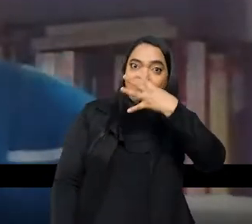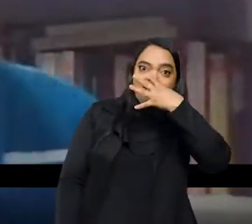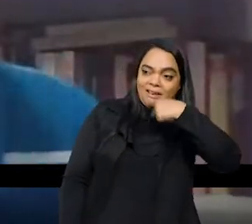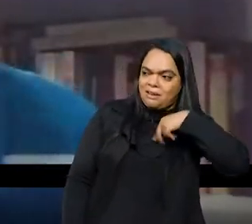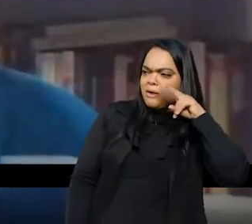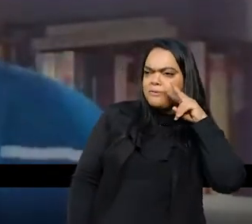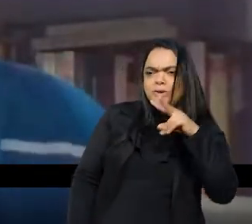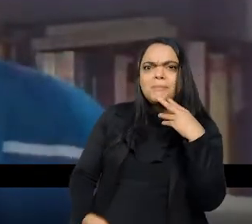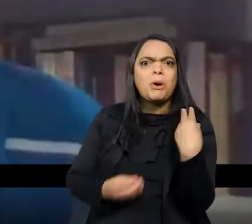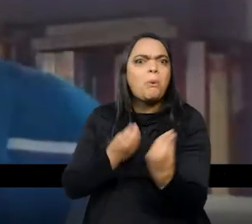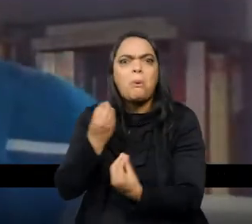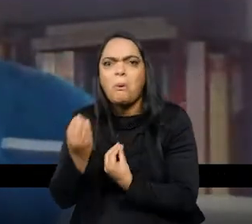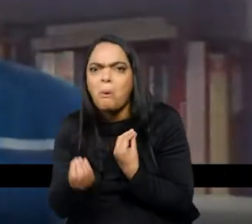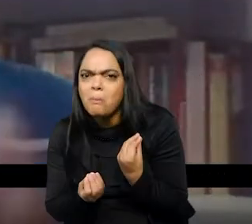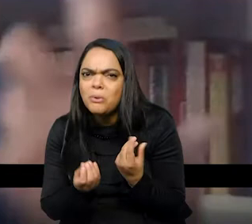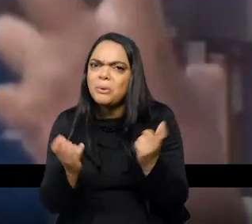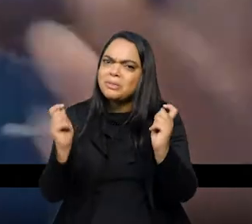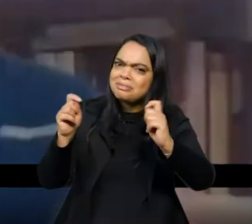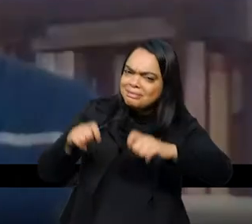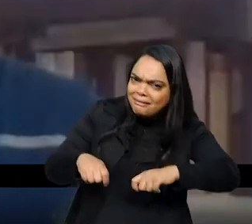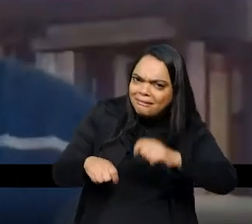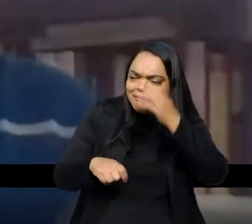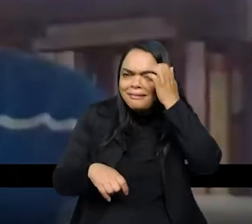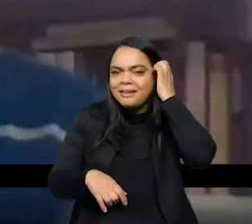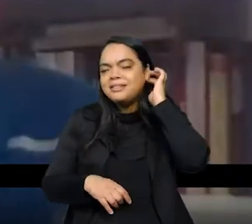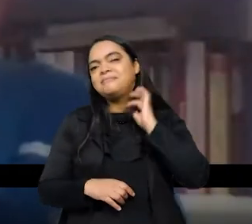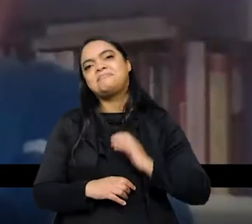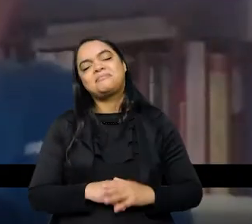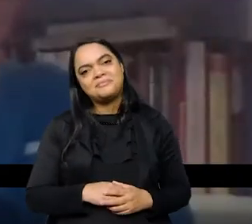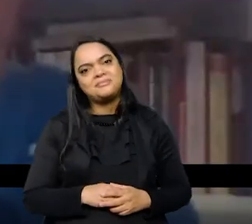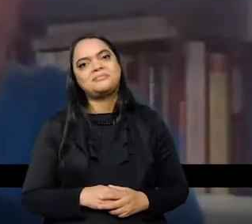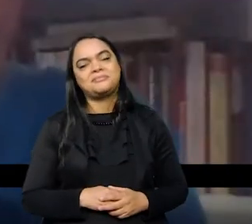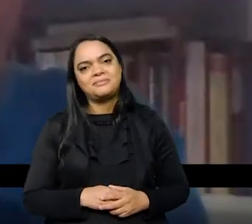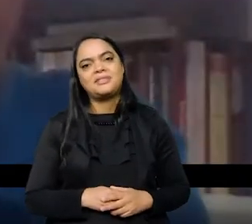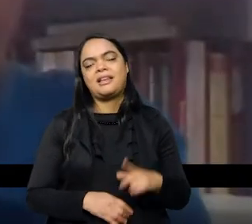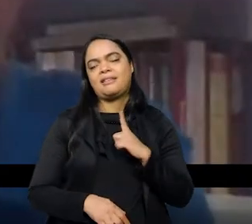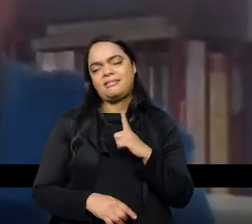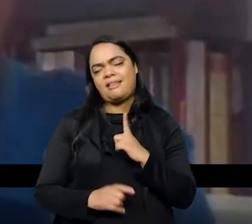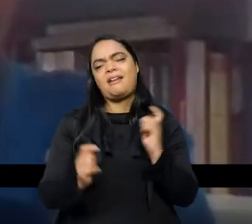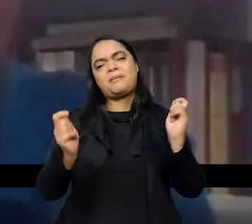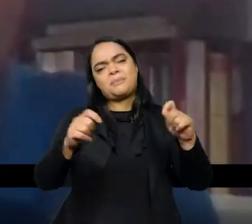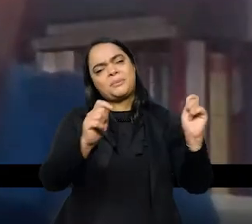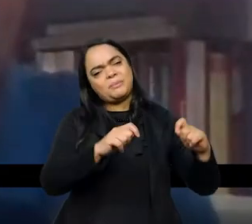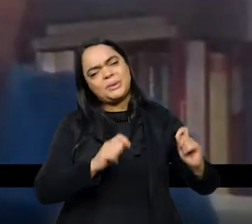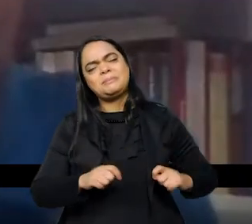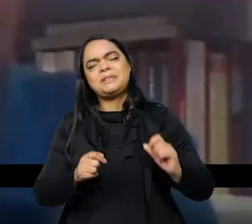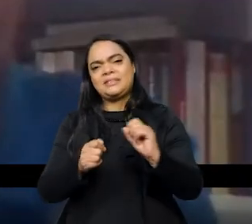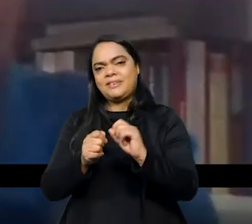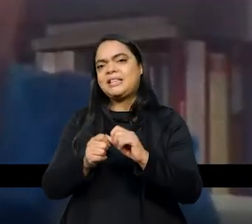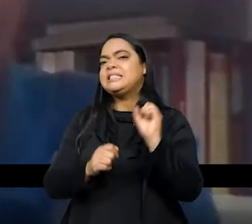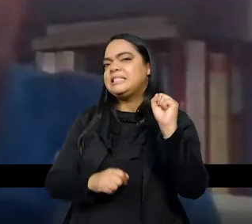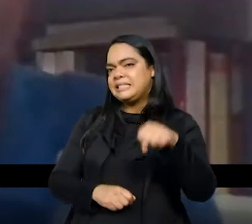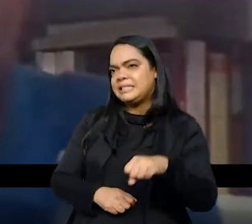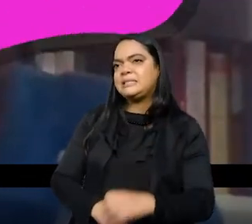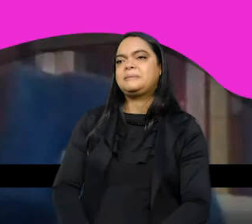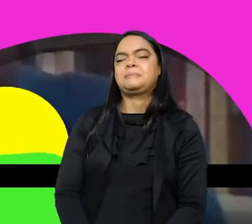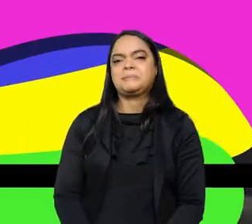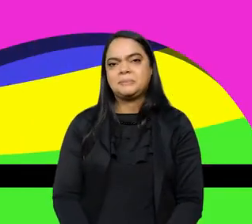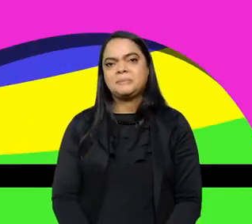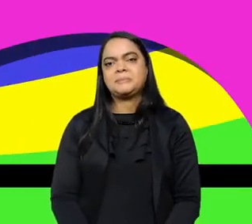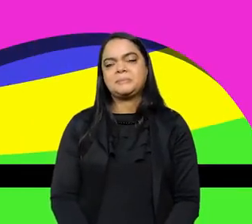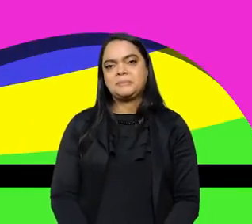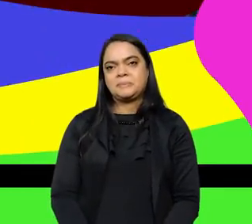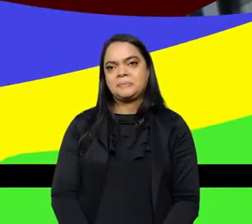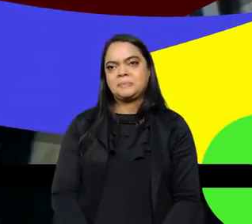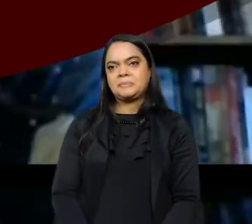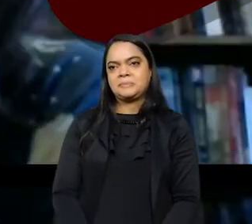Como é possível? Né? E a gente tem a possibilidade de fazer. Né? a possibilidade de fazer. Voltando um pouquinho para a